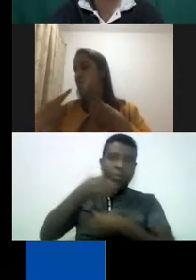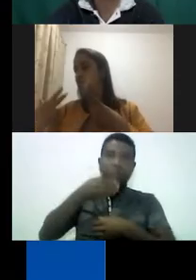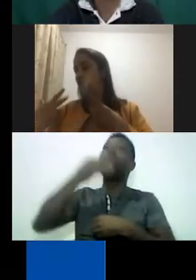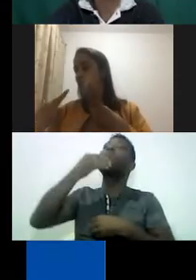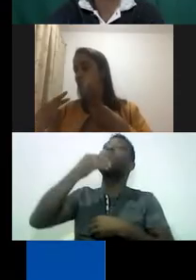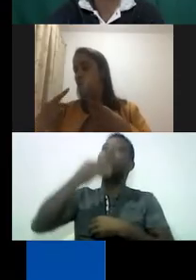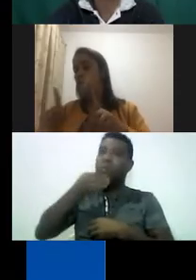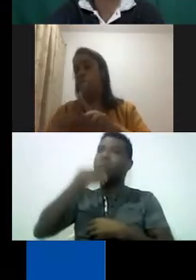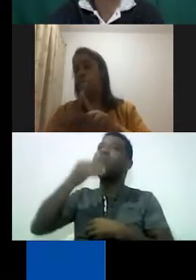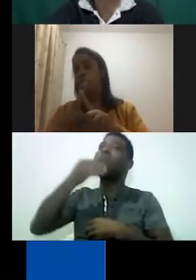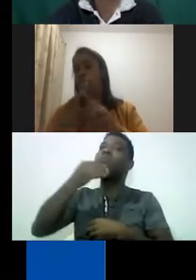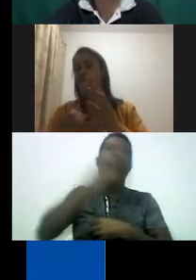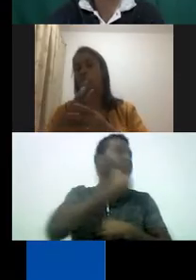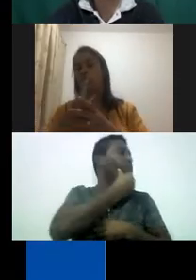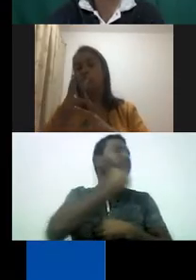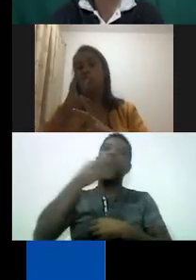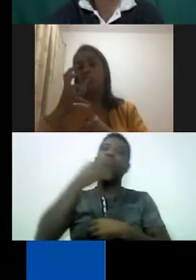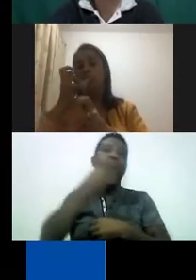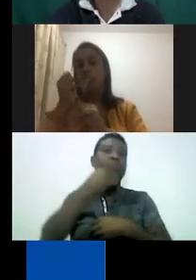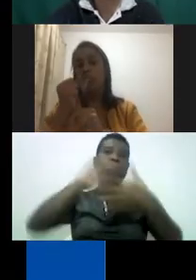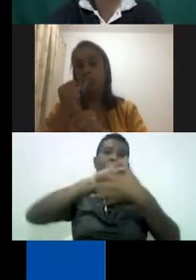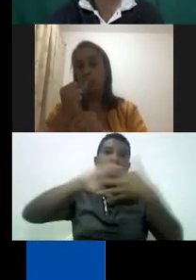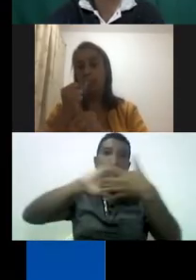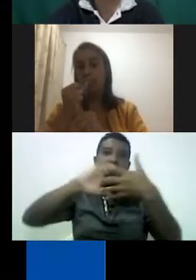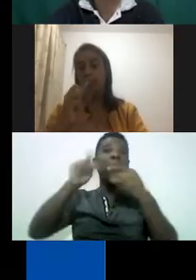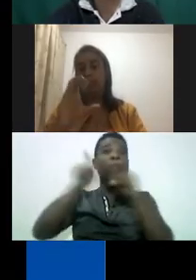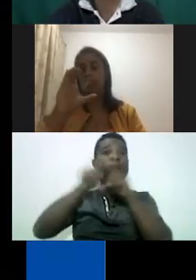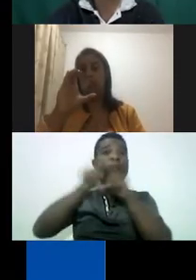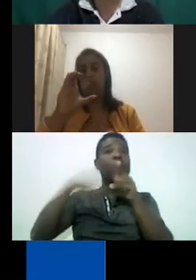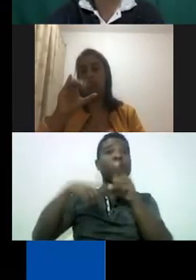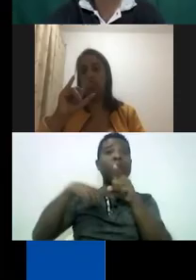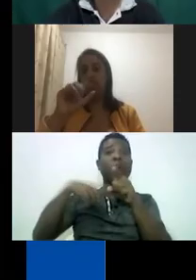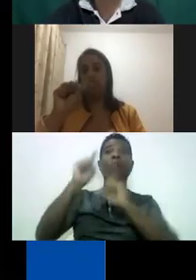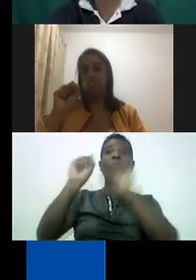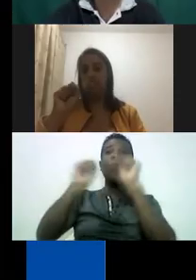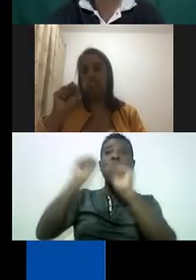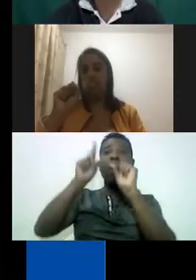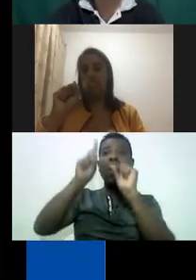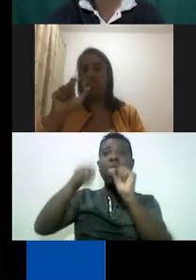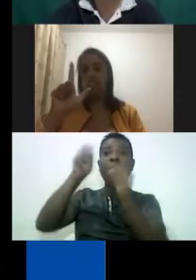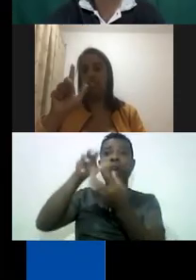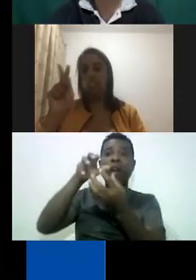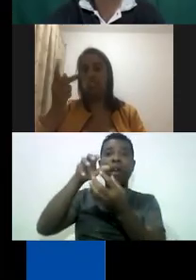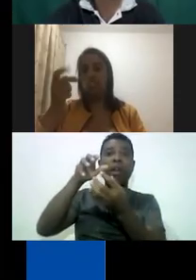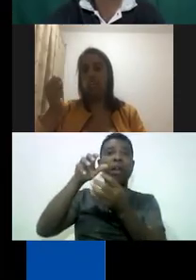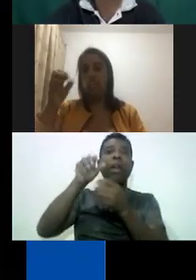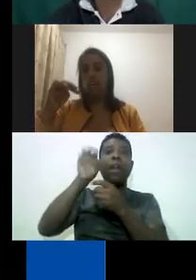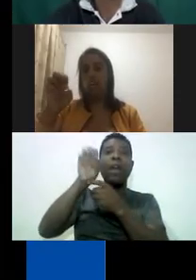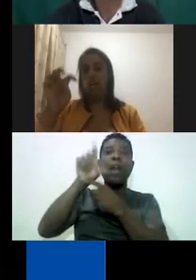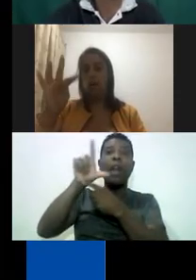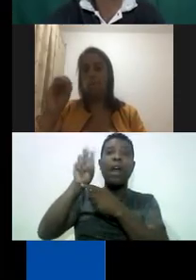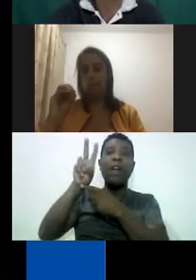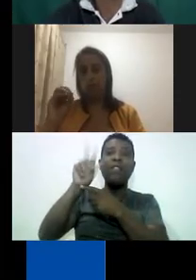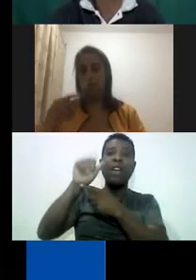produz uma força de cisalhamento posterior. Então, como ele insere aqui na parte de trás, ele puxa nossas vértebras para